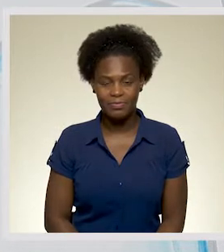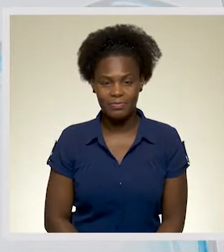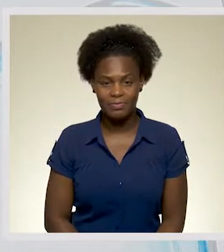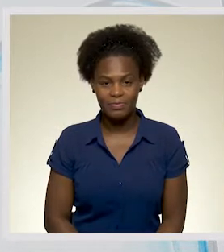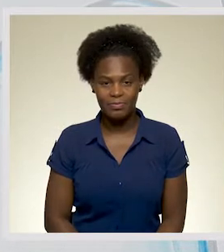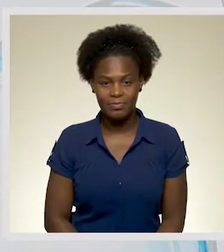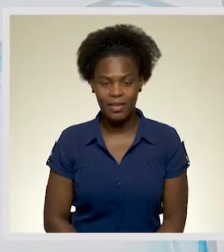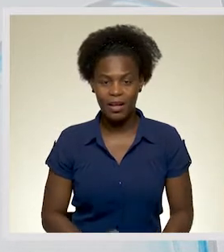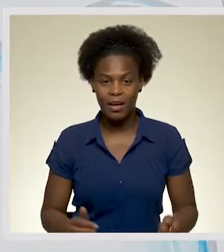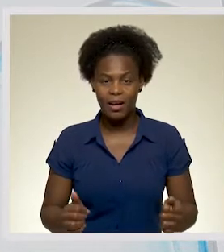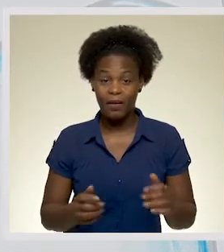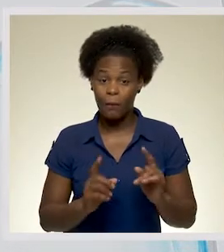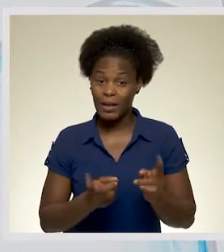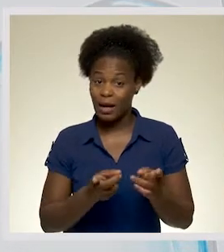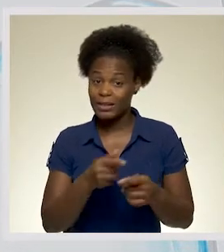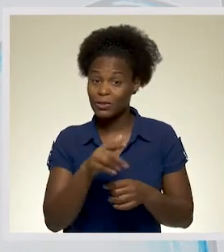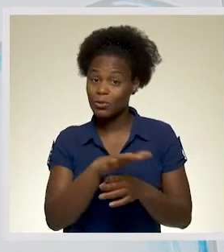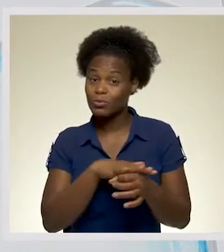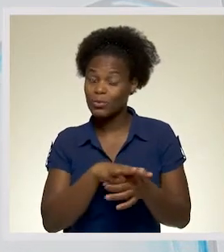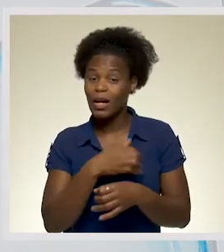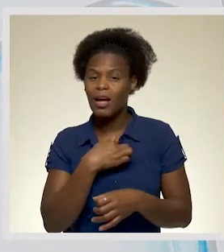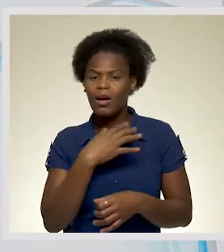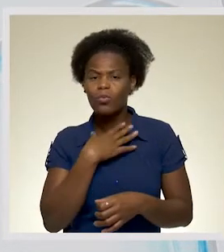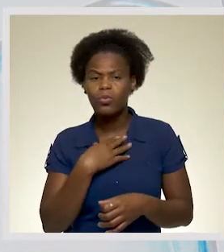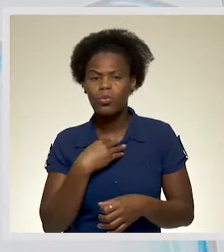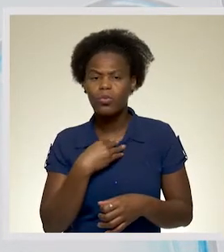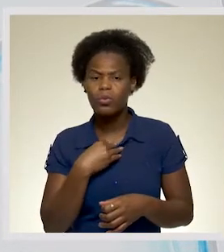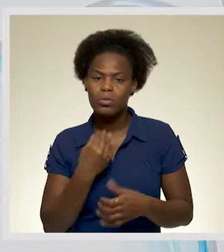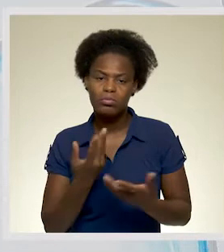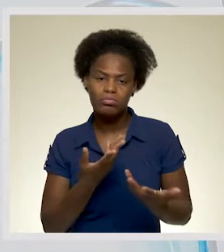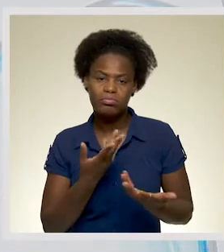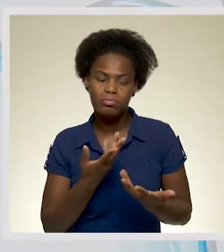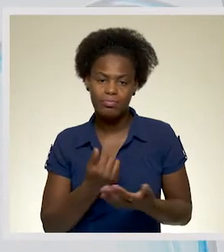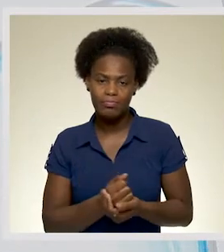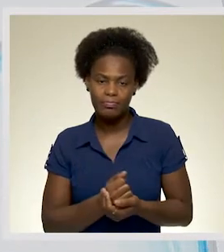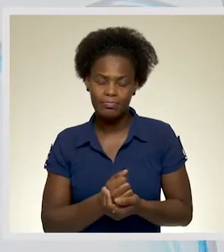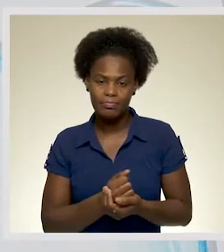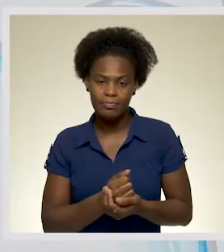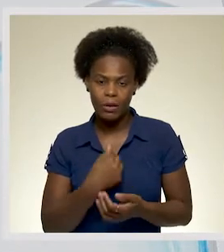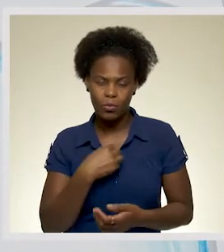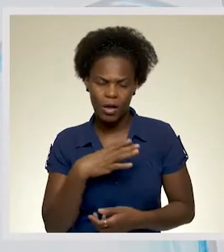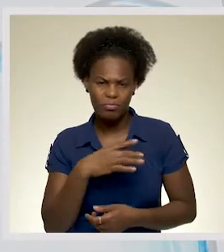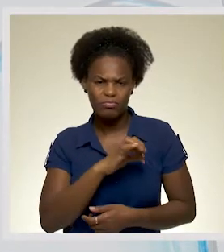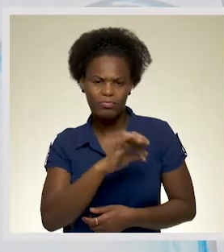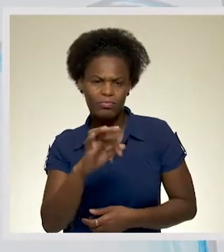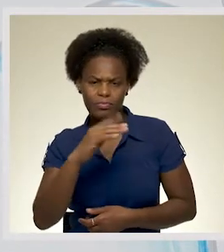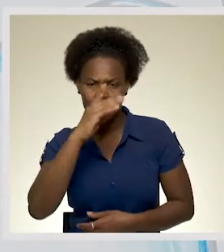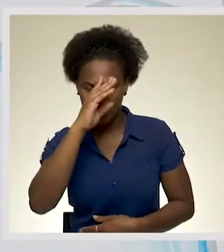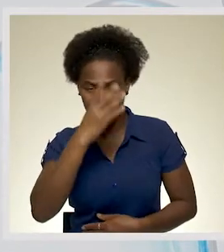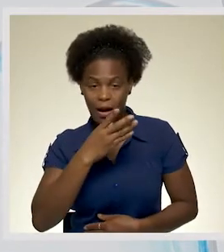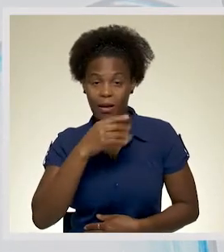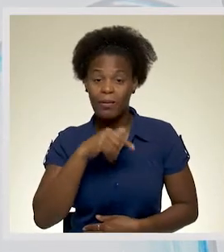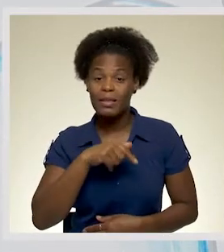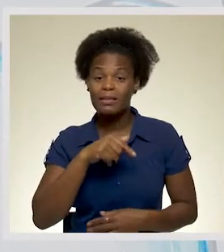Partindo deste contexto, eu gostaria que soubessem